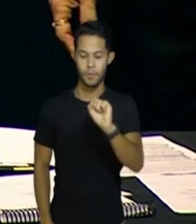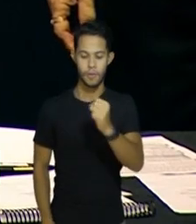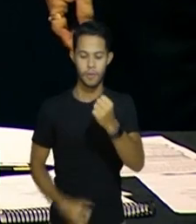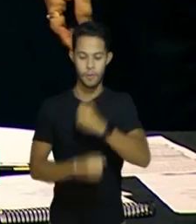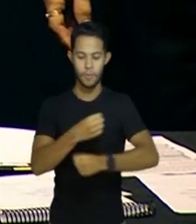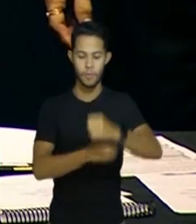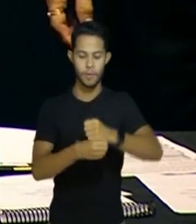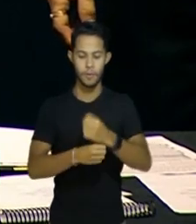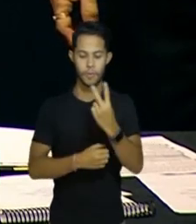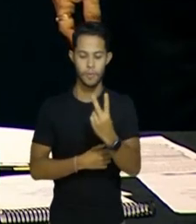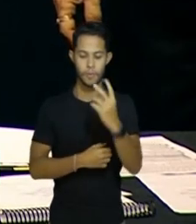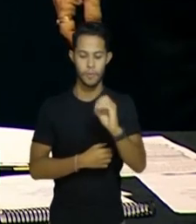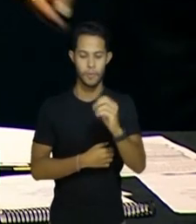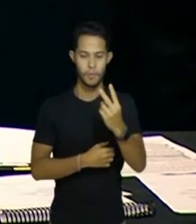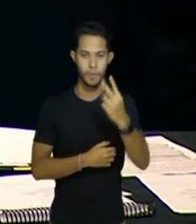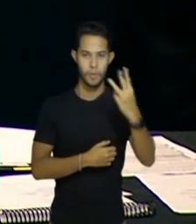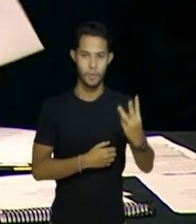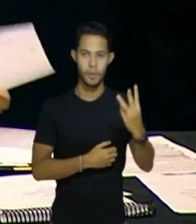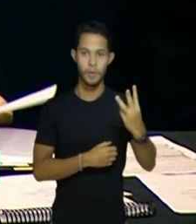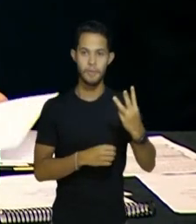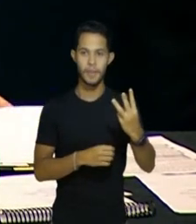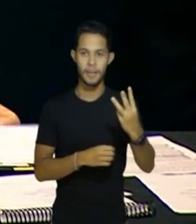448/2023, autoria, deputado Ivan Nats.